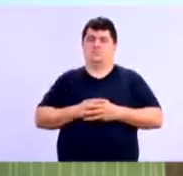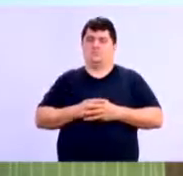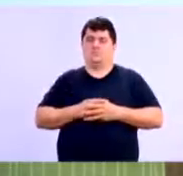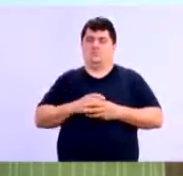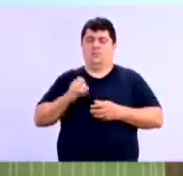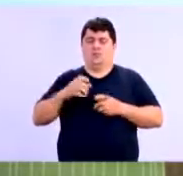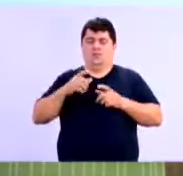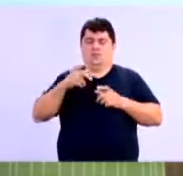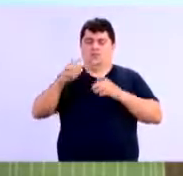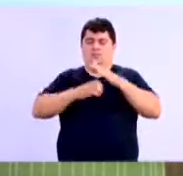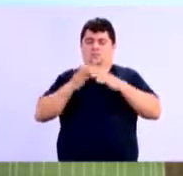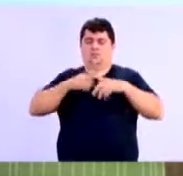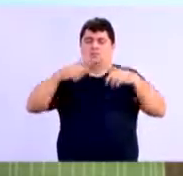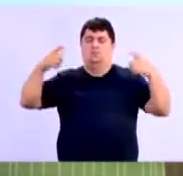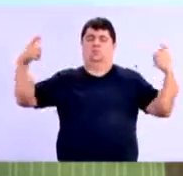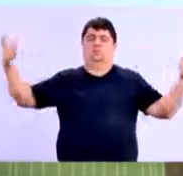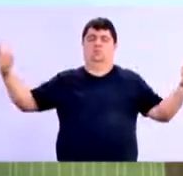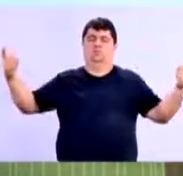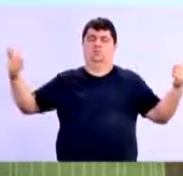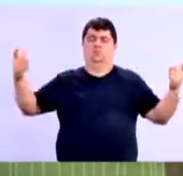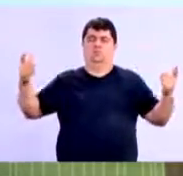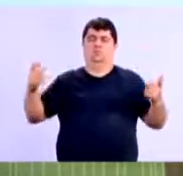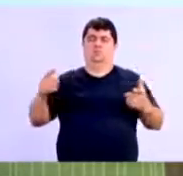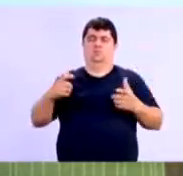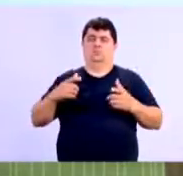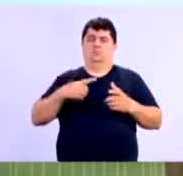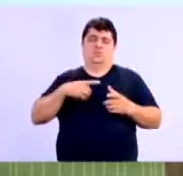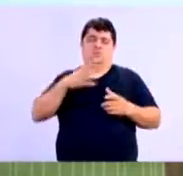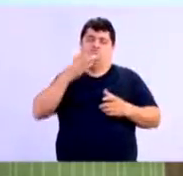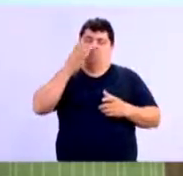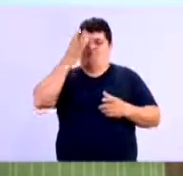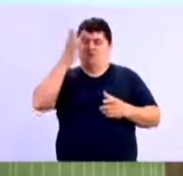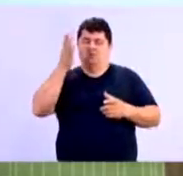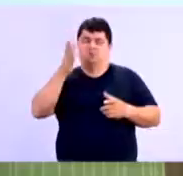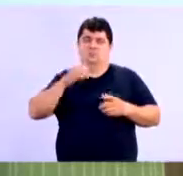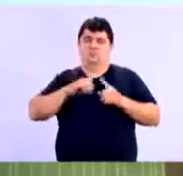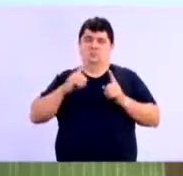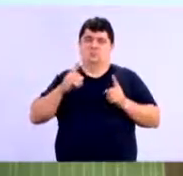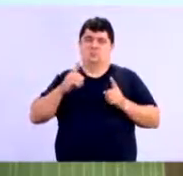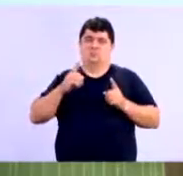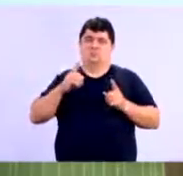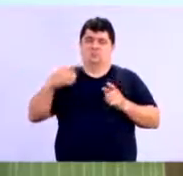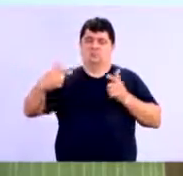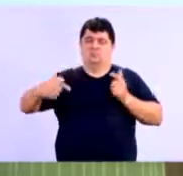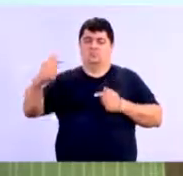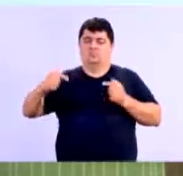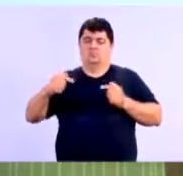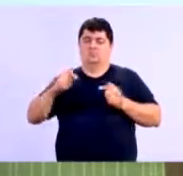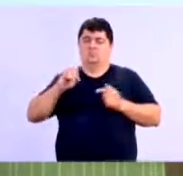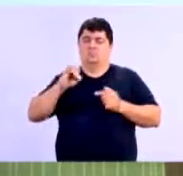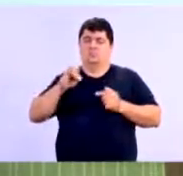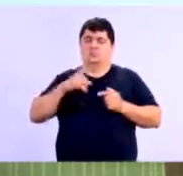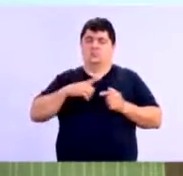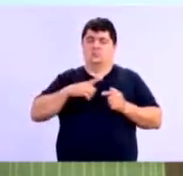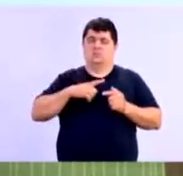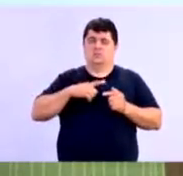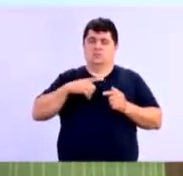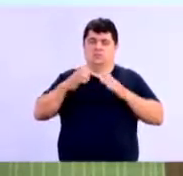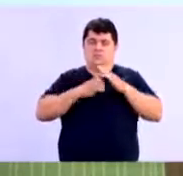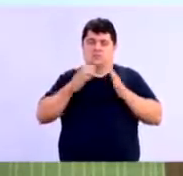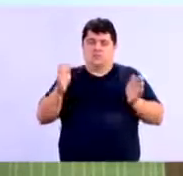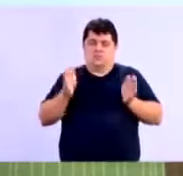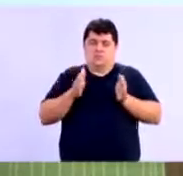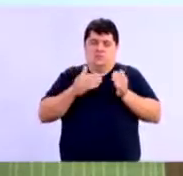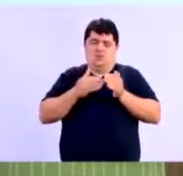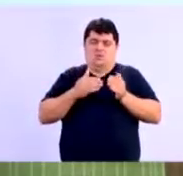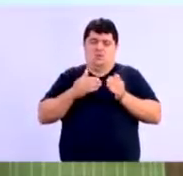grandes empresas, sociedades anônimas, aquelas empresas que publicam em bolsa de valores, beleza. Comparar com concorrente é fácil. Quando a gente está tratando de micro e pequena empresa,